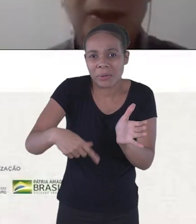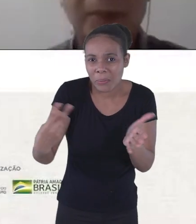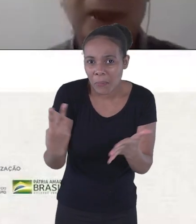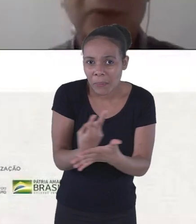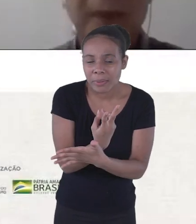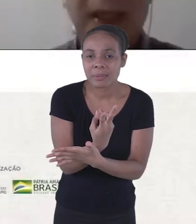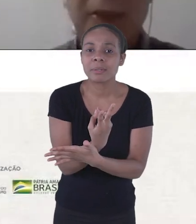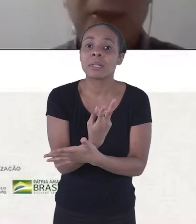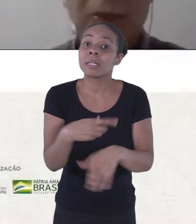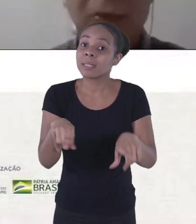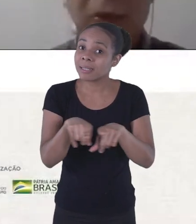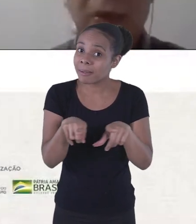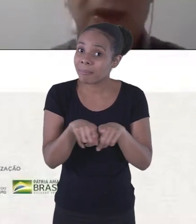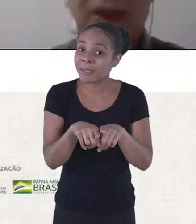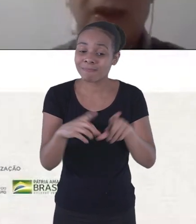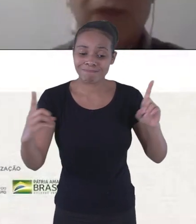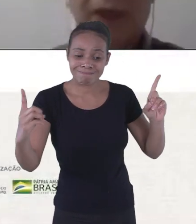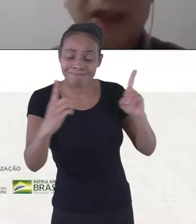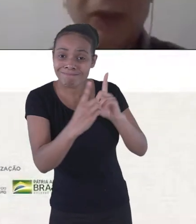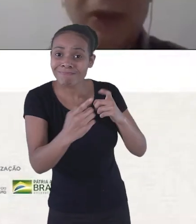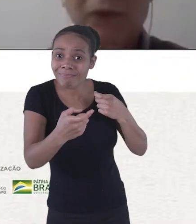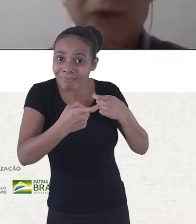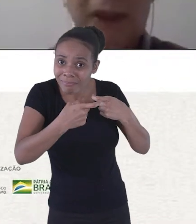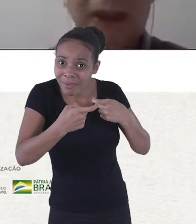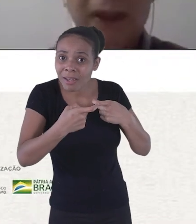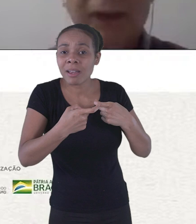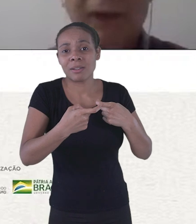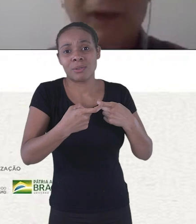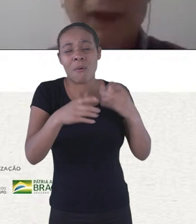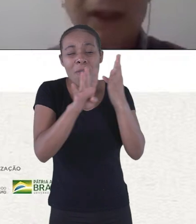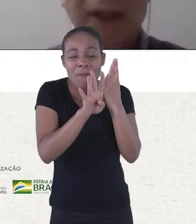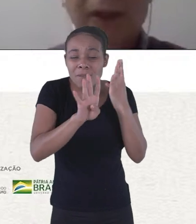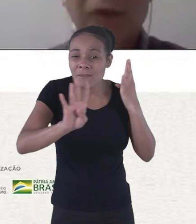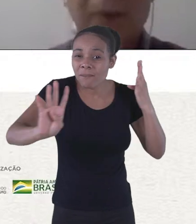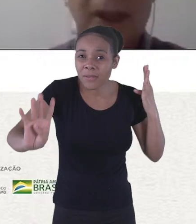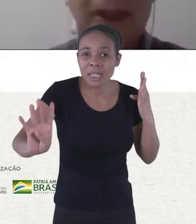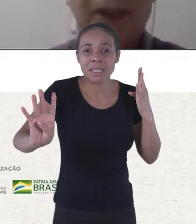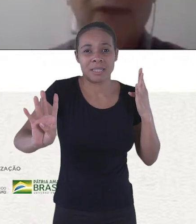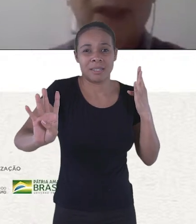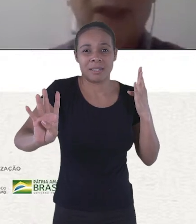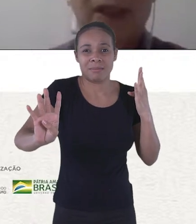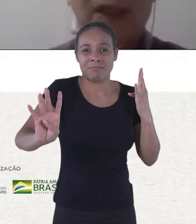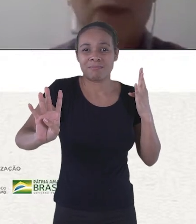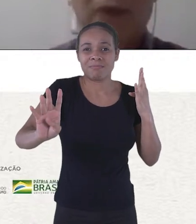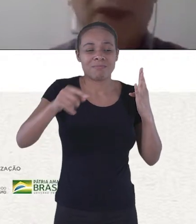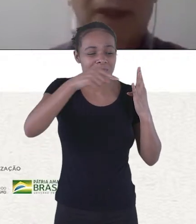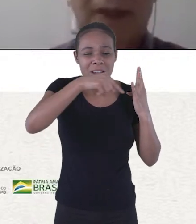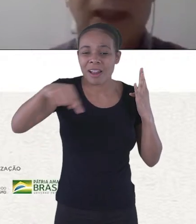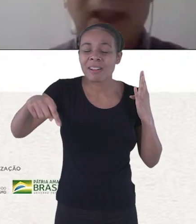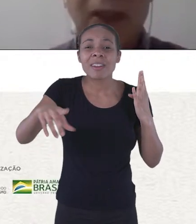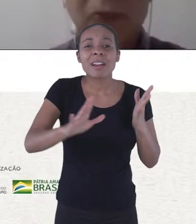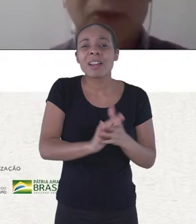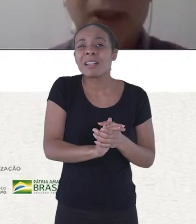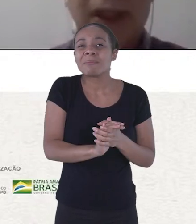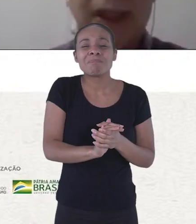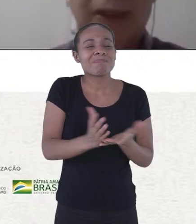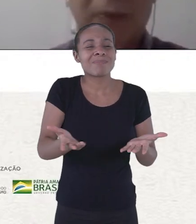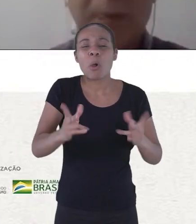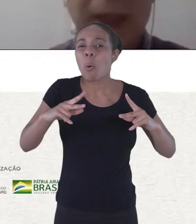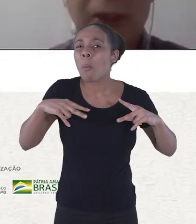de atendimento médico, e ficando em filas desumanas, em filas sem